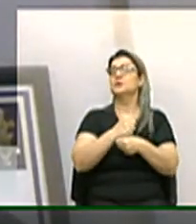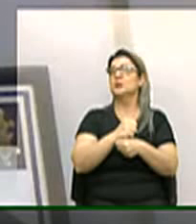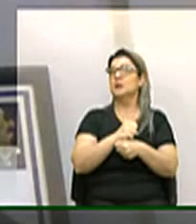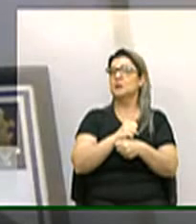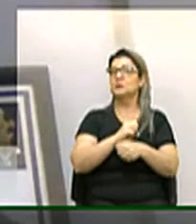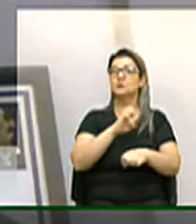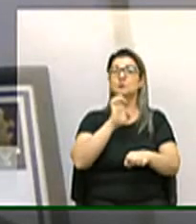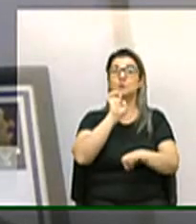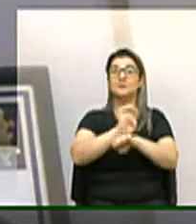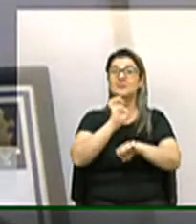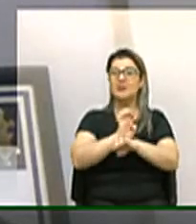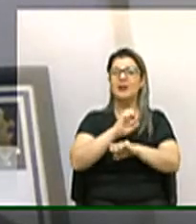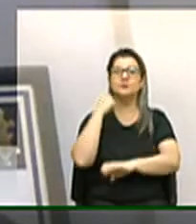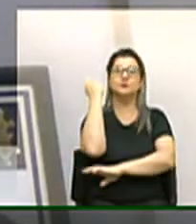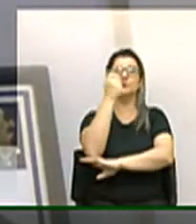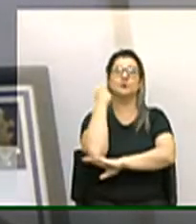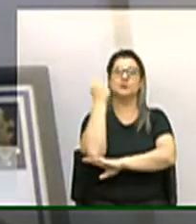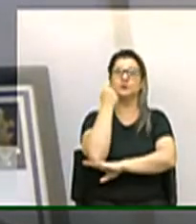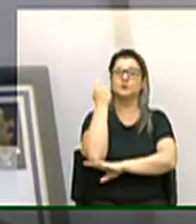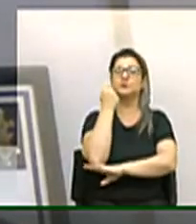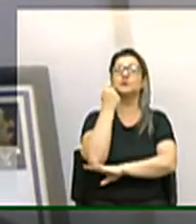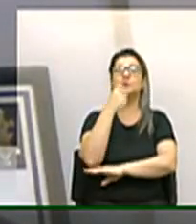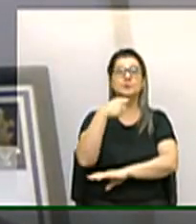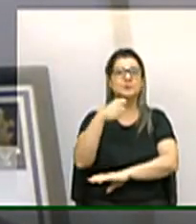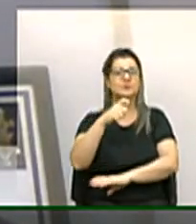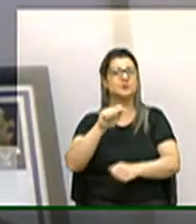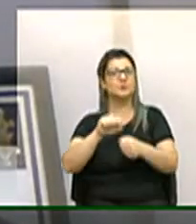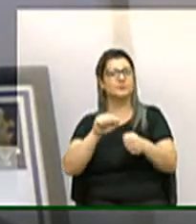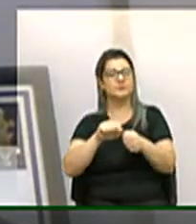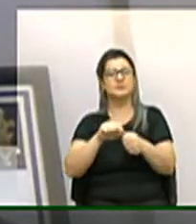Sul vem tendo que fazer para fazer frente às suas coisas,